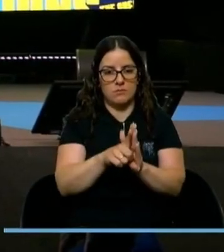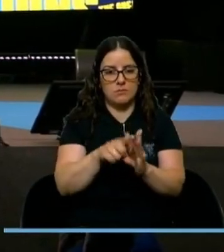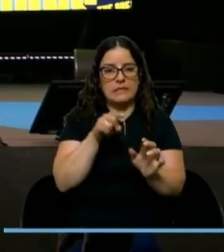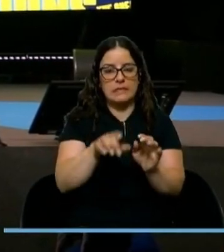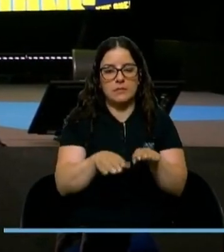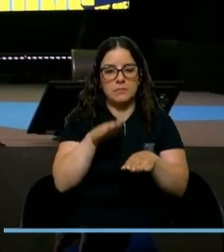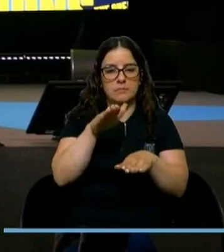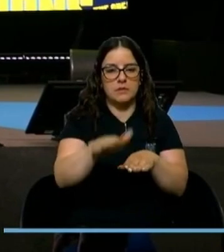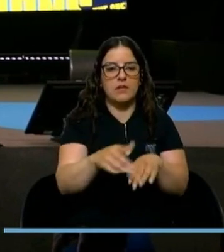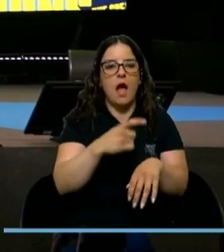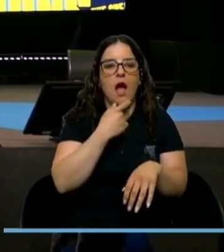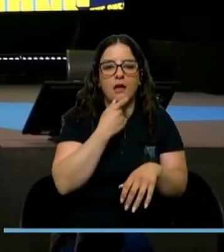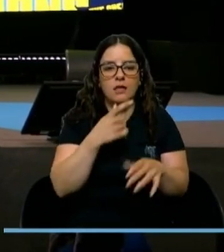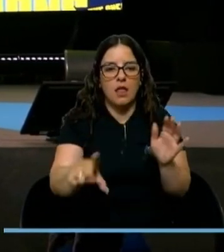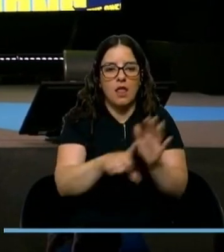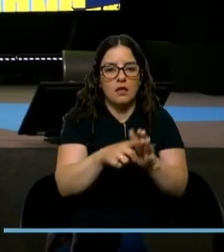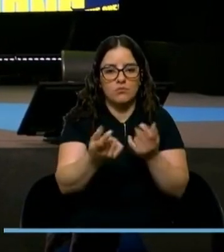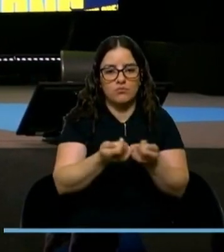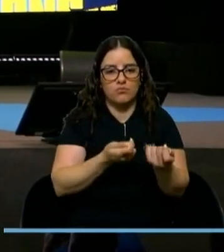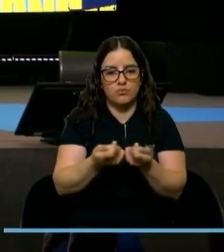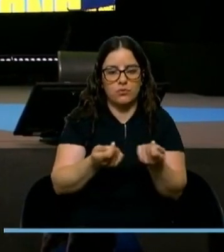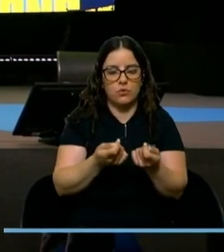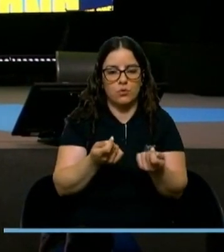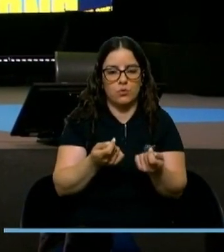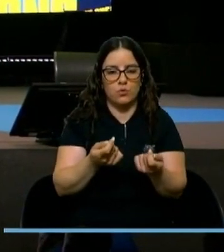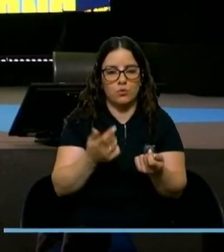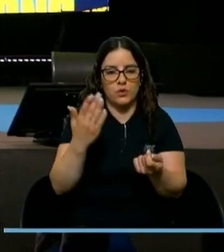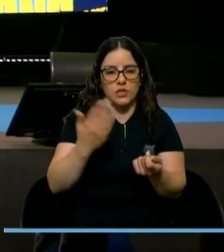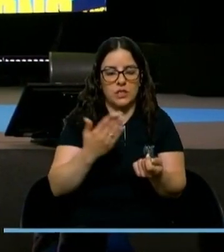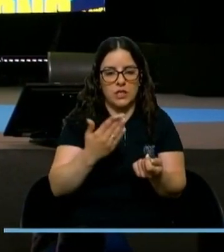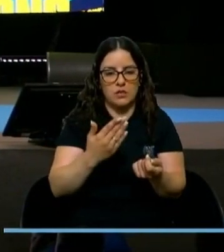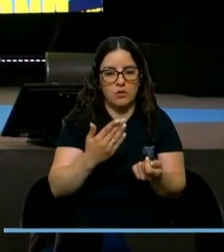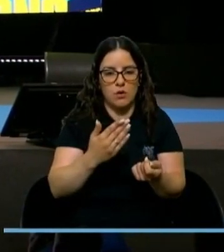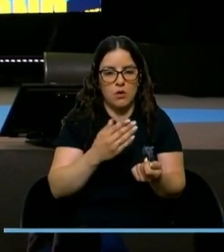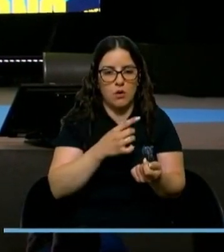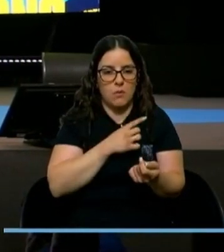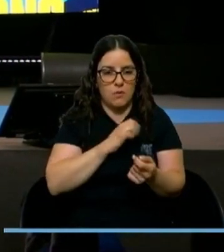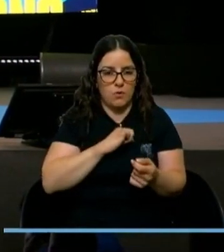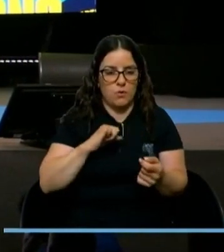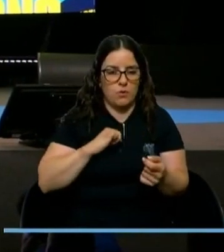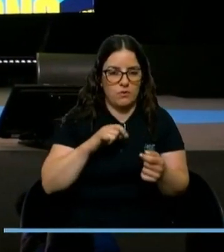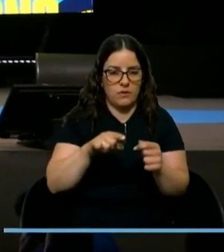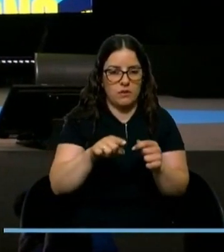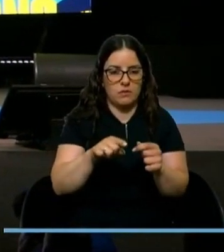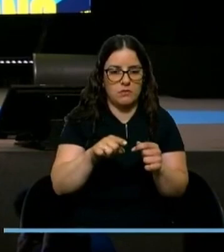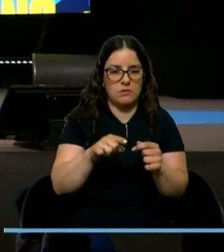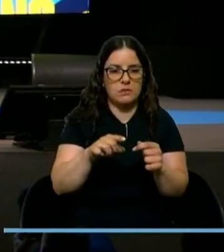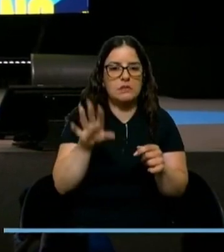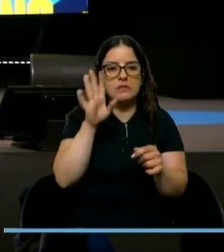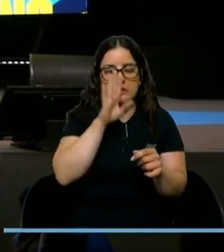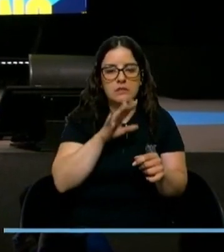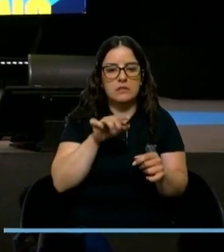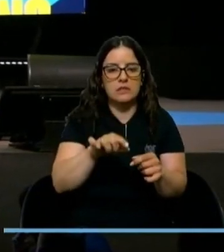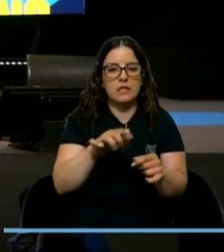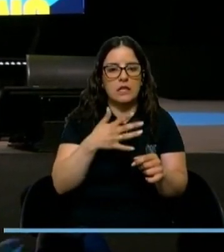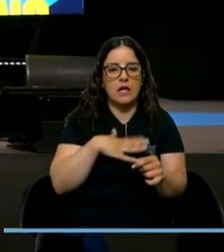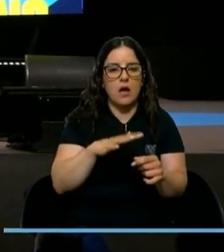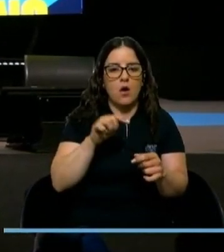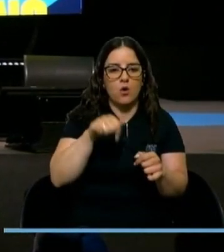passo se a lei gerir o direito de propriedade como tal. Se eu quero tokenizar um imóvel hoje, não é